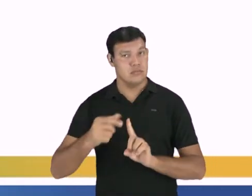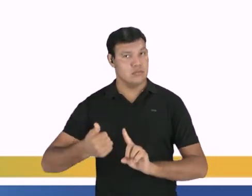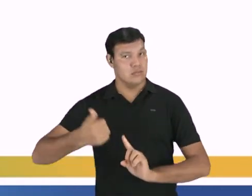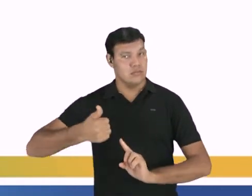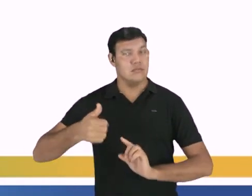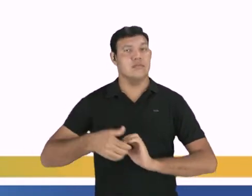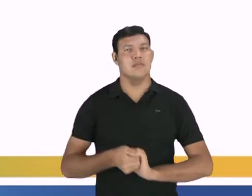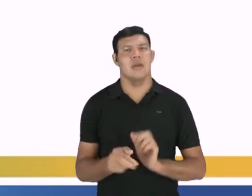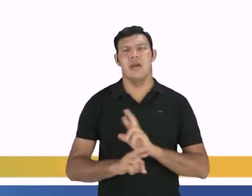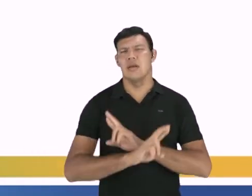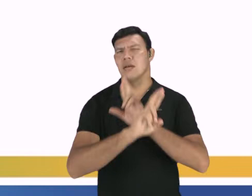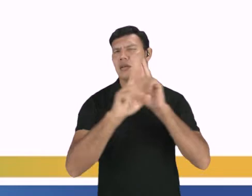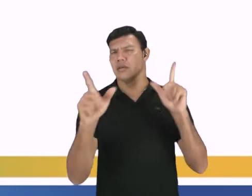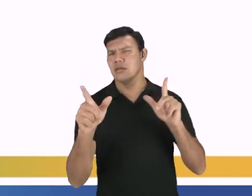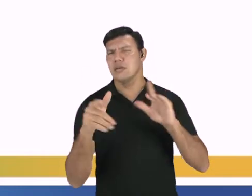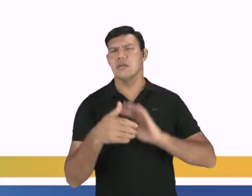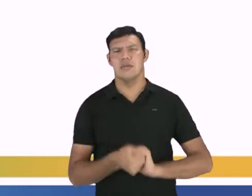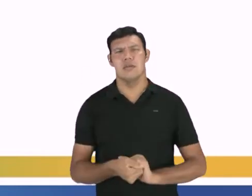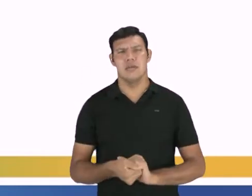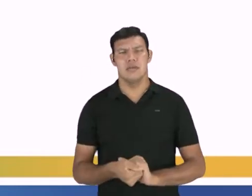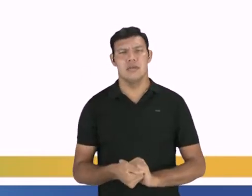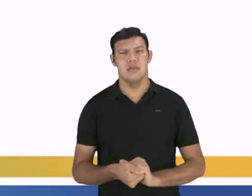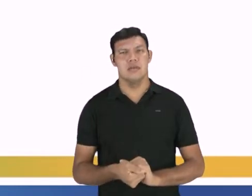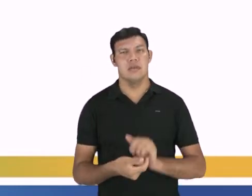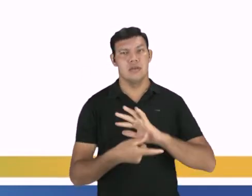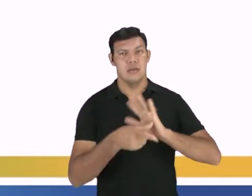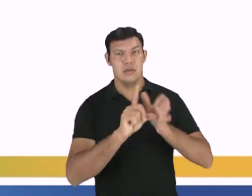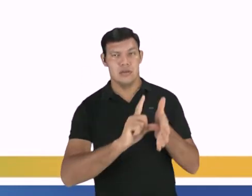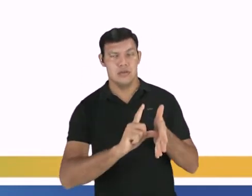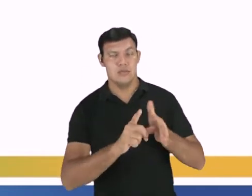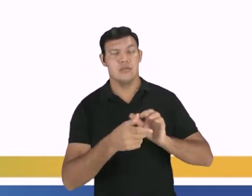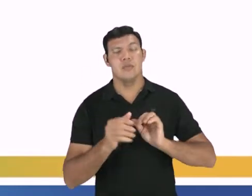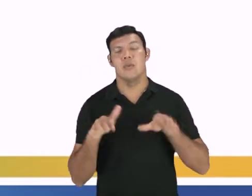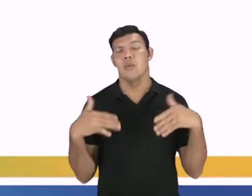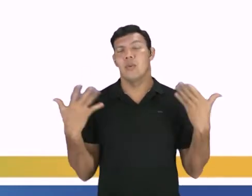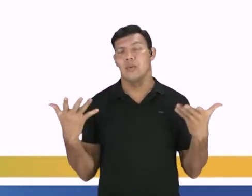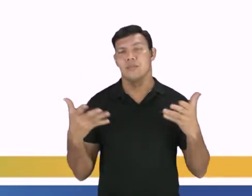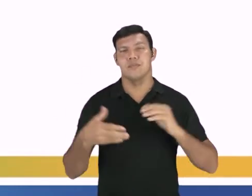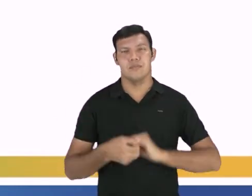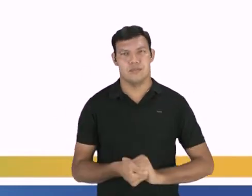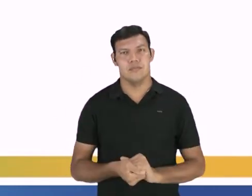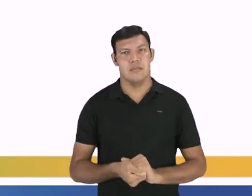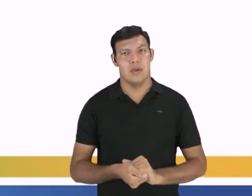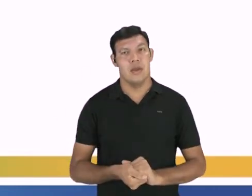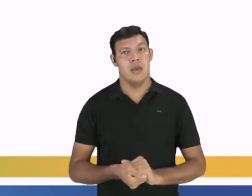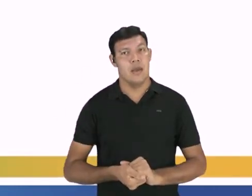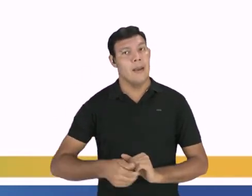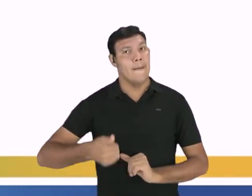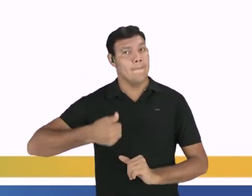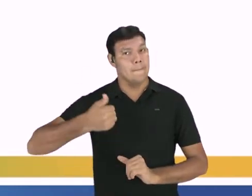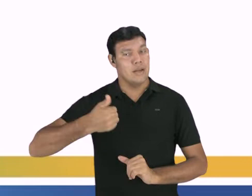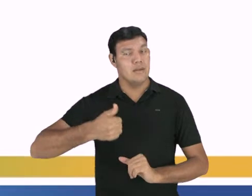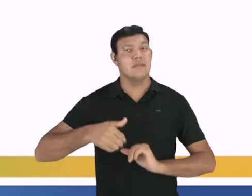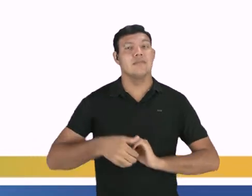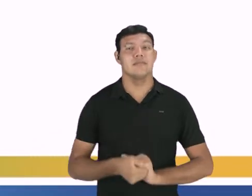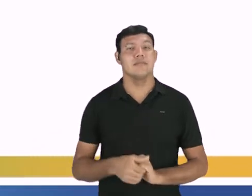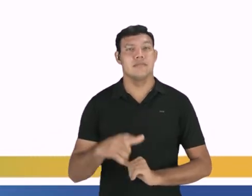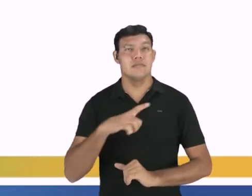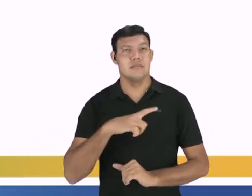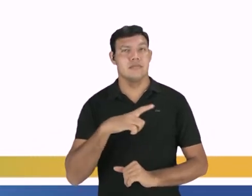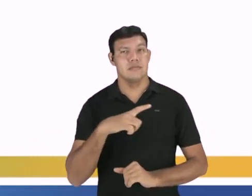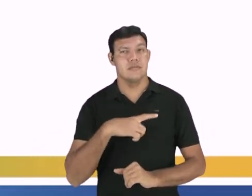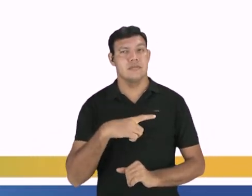que vai diferir da condicional tipo 0 para a condicional tipo 1? Para a primeira condicional, nós teremos